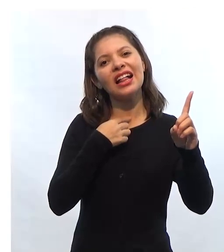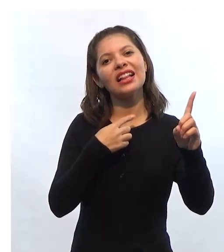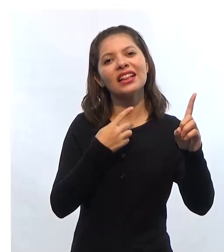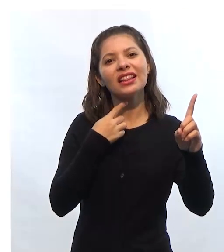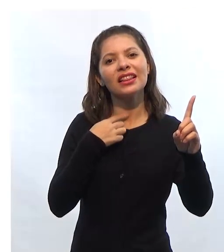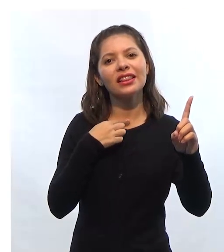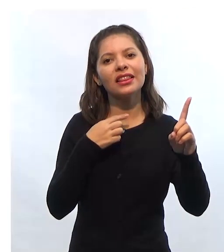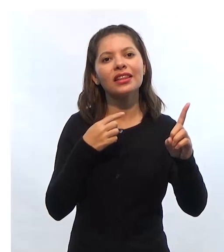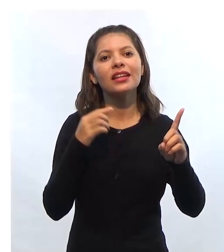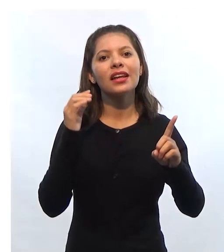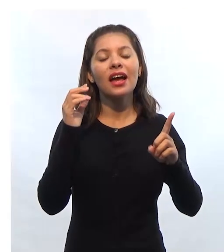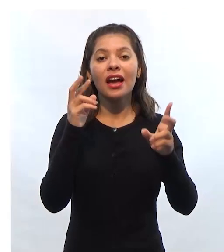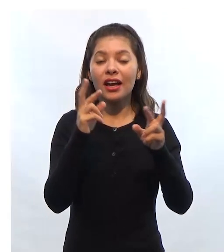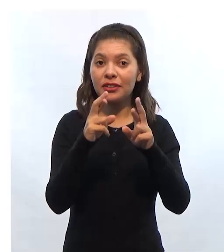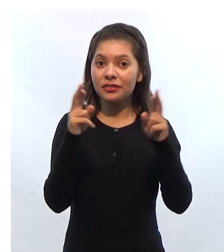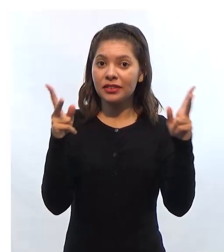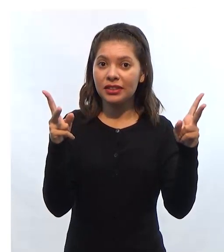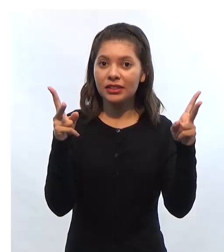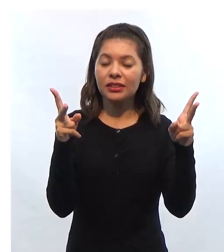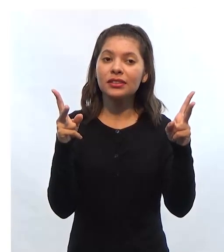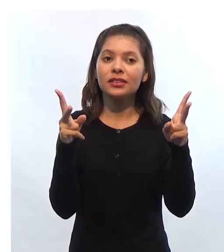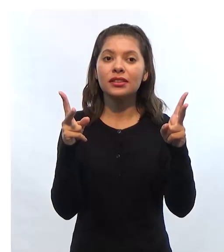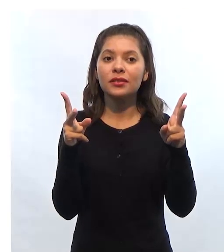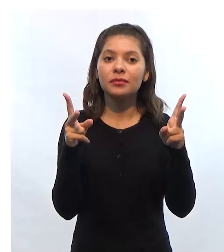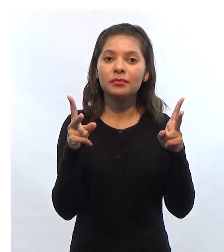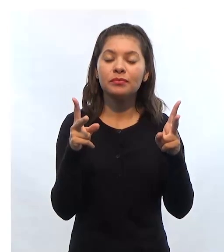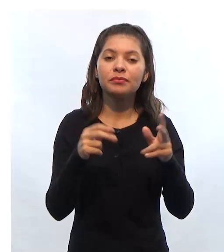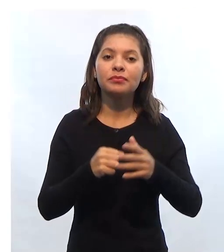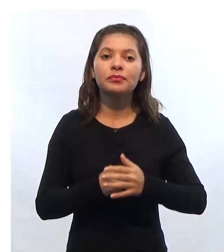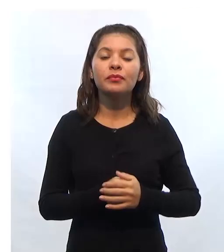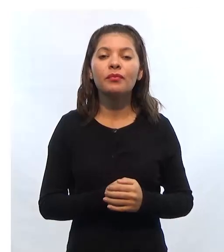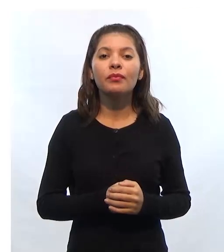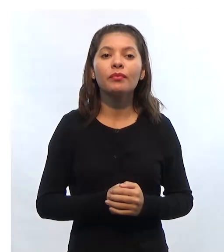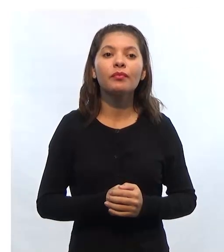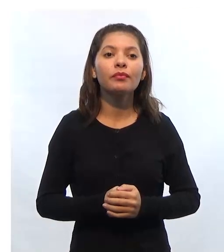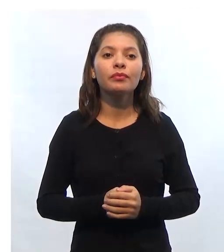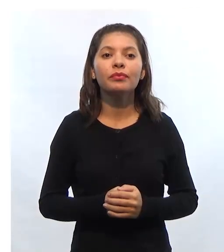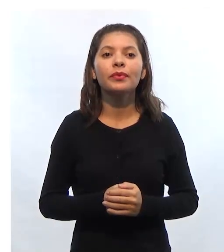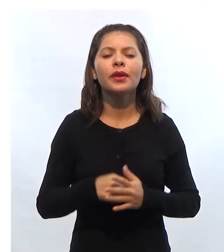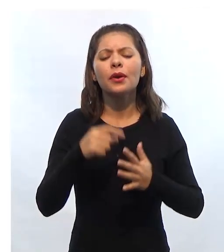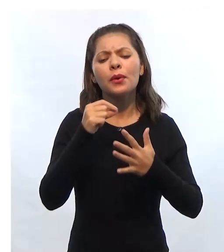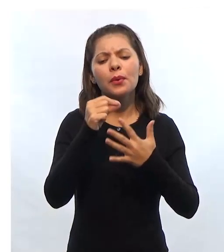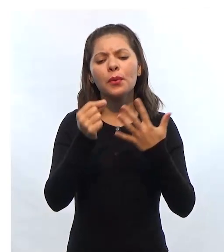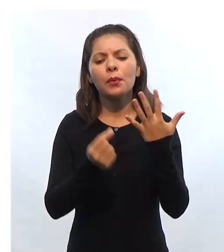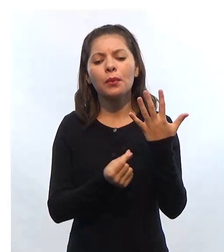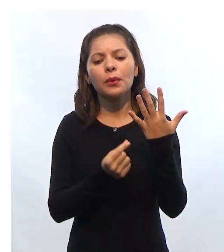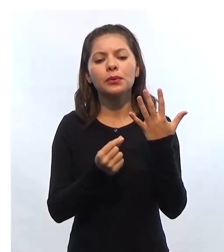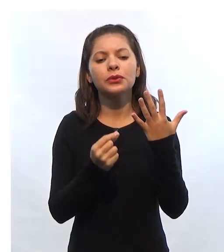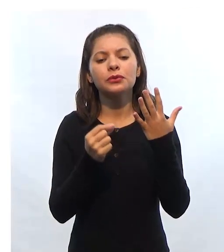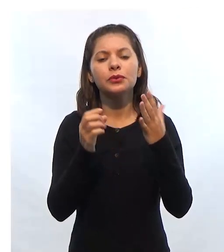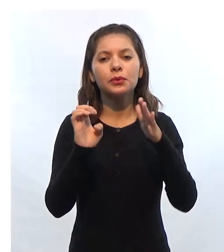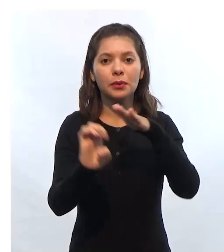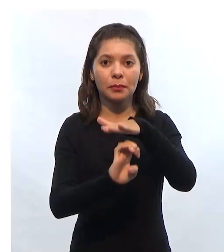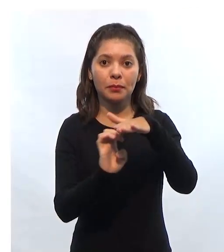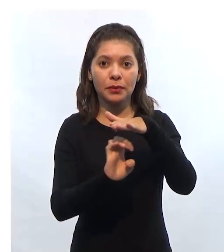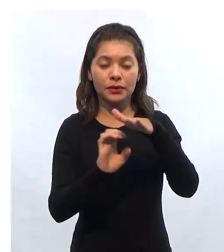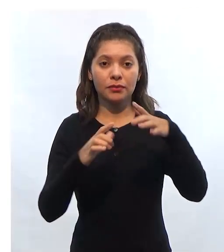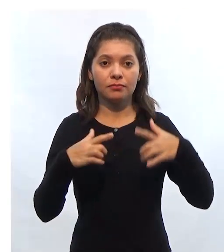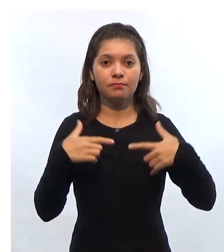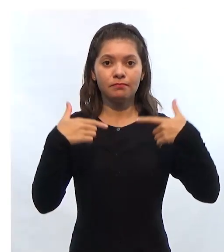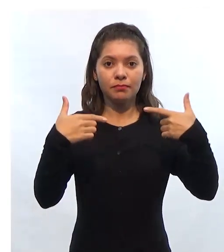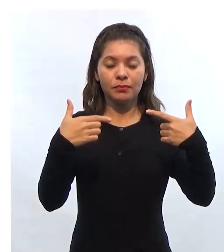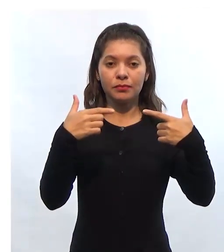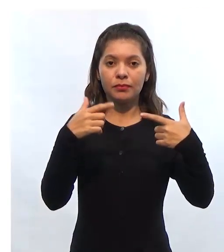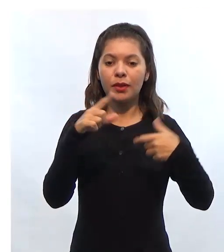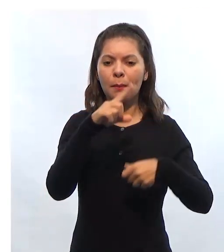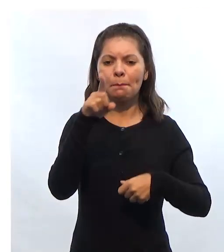desejos. A compreensão da diferença entre esses dois termos suporta o processo de marketing. Em qual nível a empresa está atuando? Ele pergunta, em